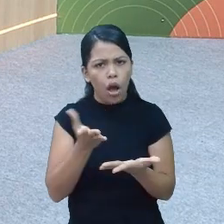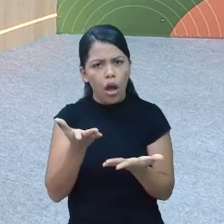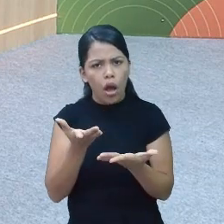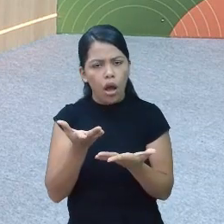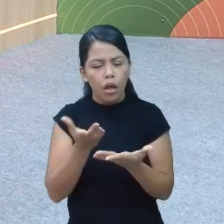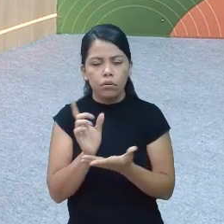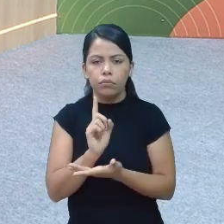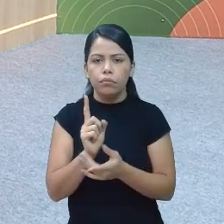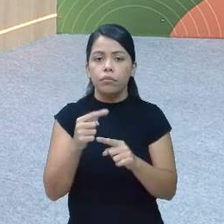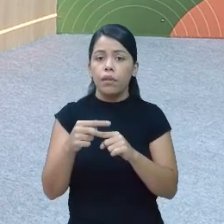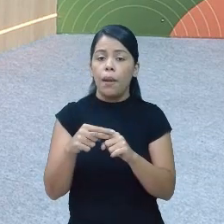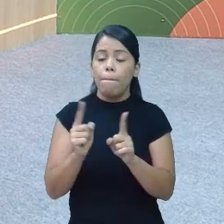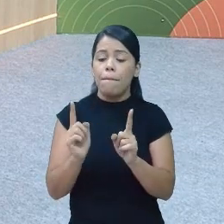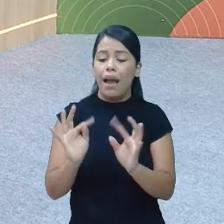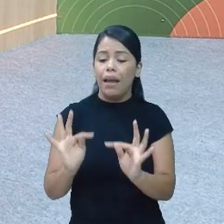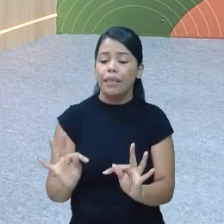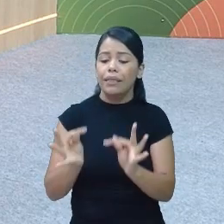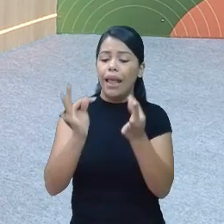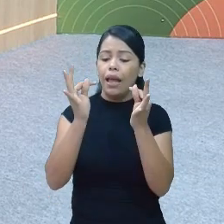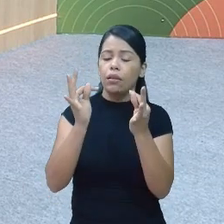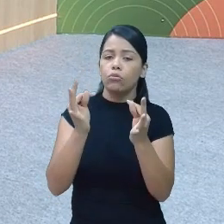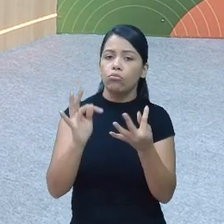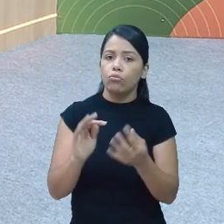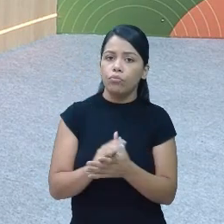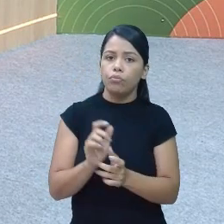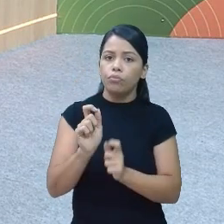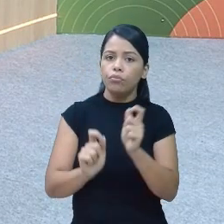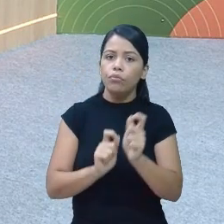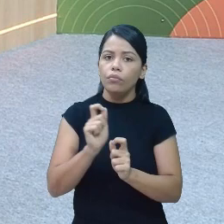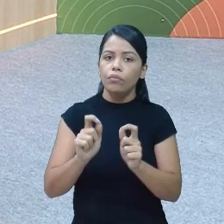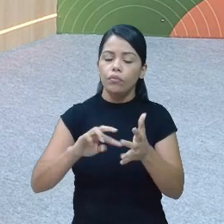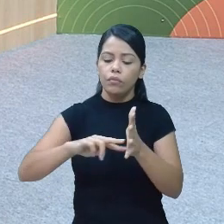for, o nome vem de técnica, é quando você tem uma técnica